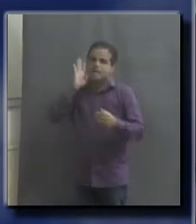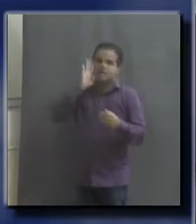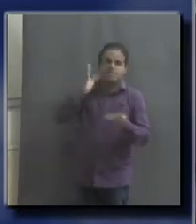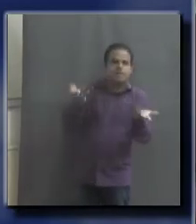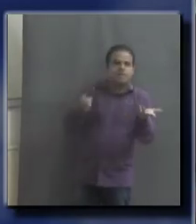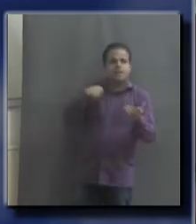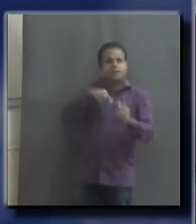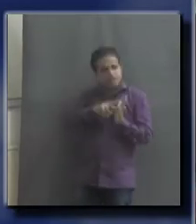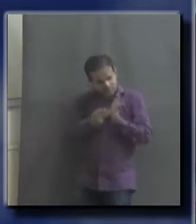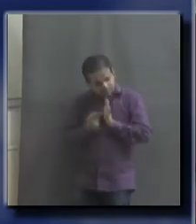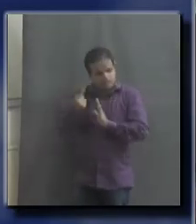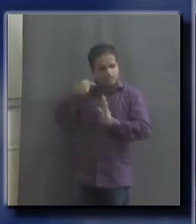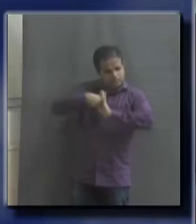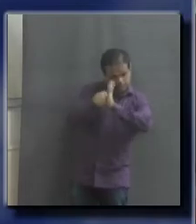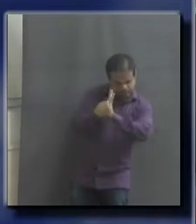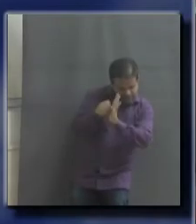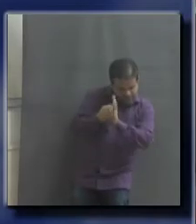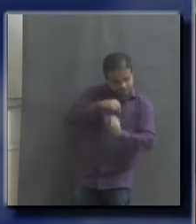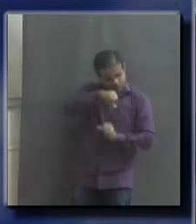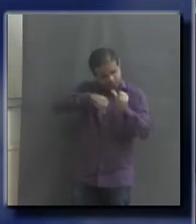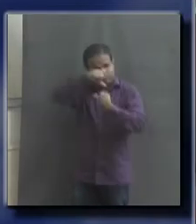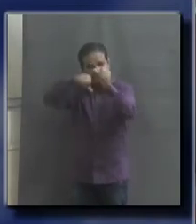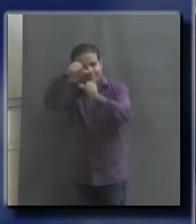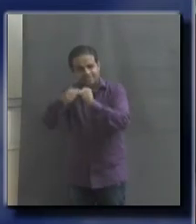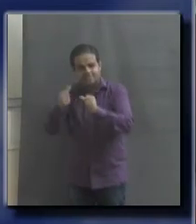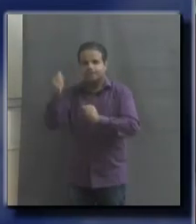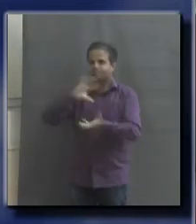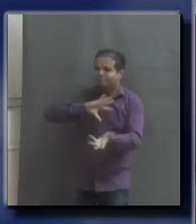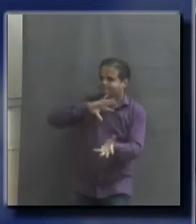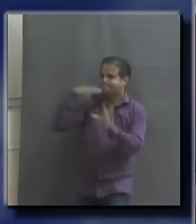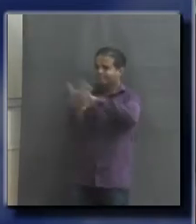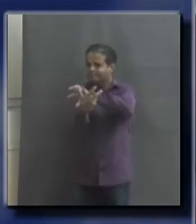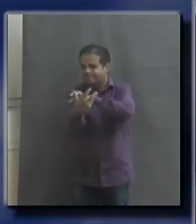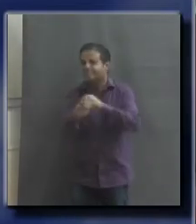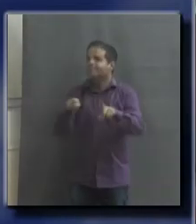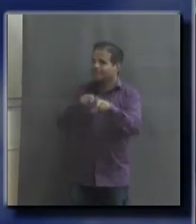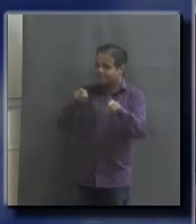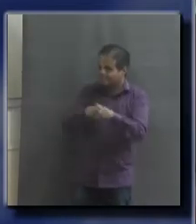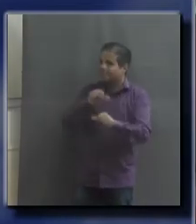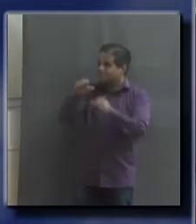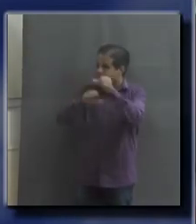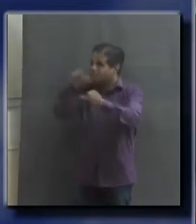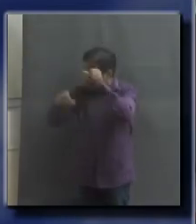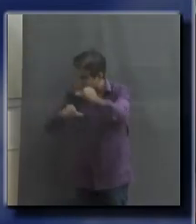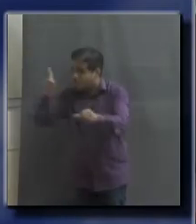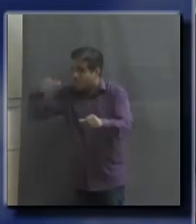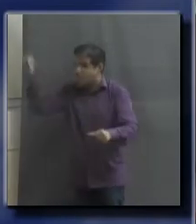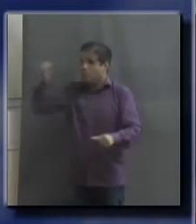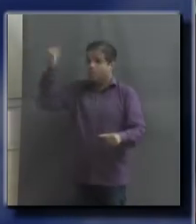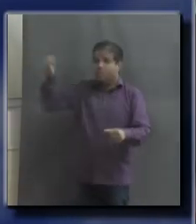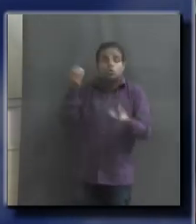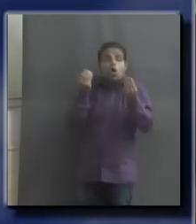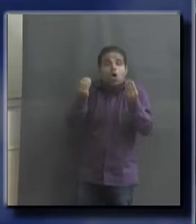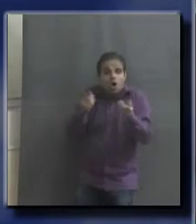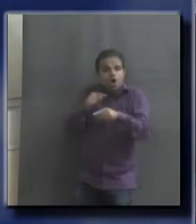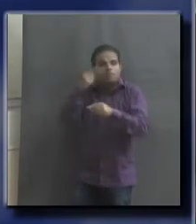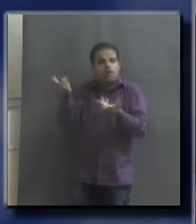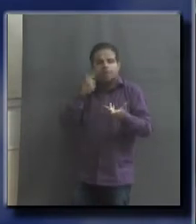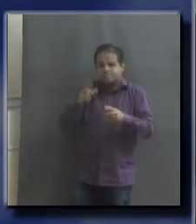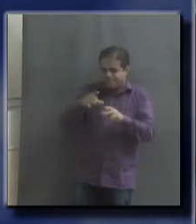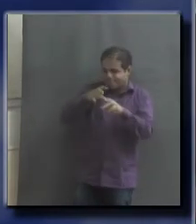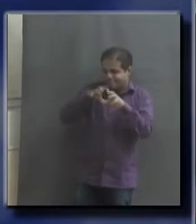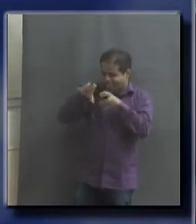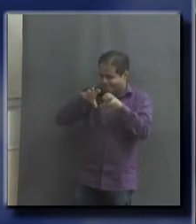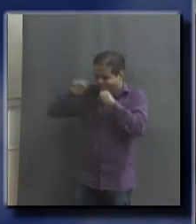se ressignificar também nessa atualização. E como que a gente vai amarrar